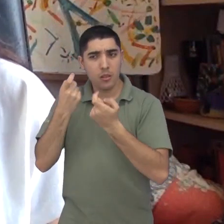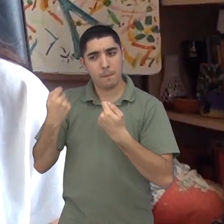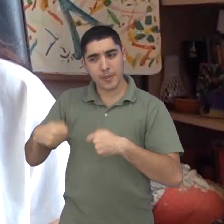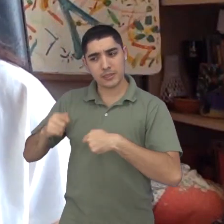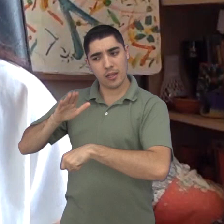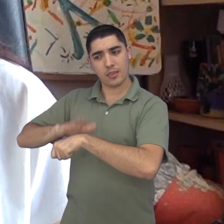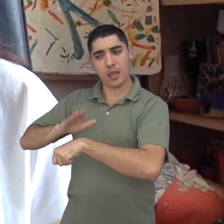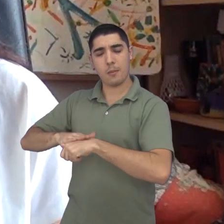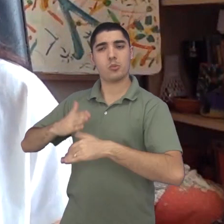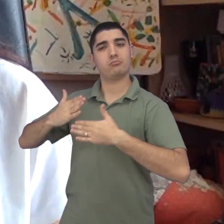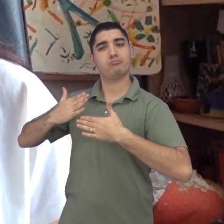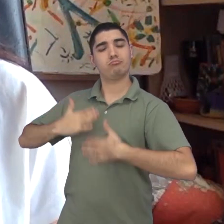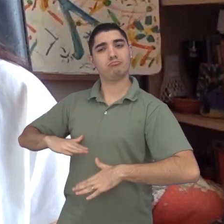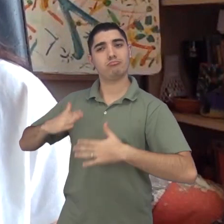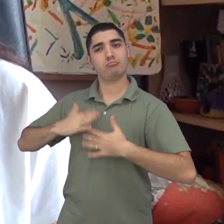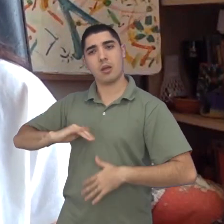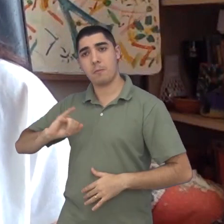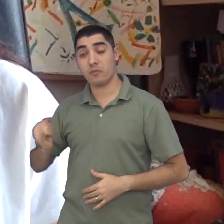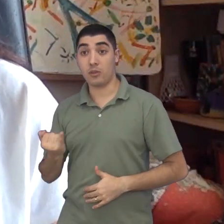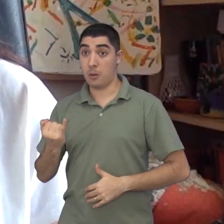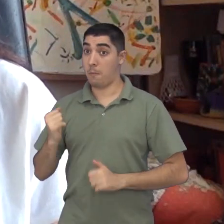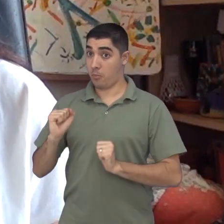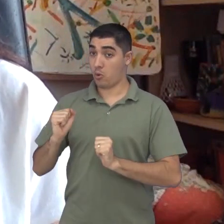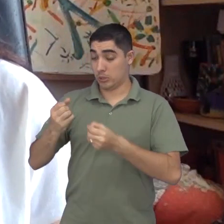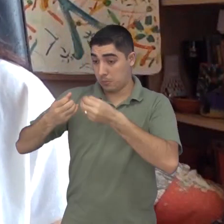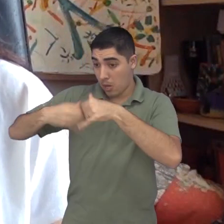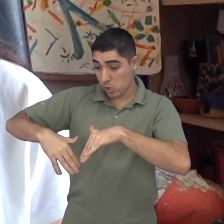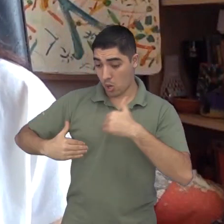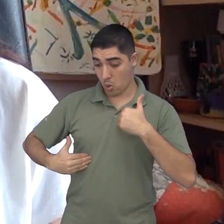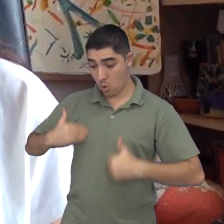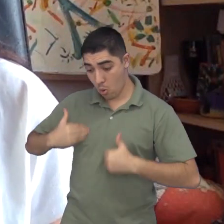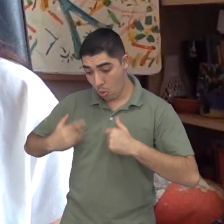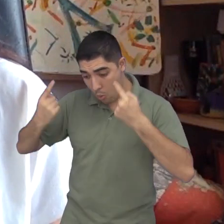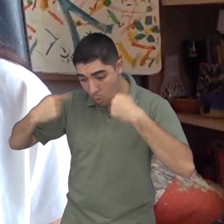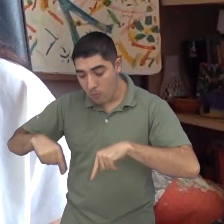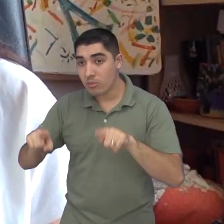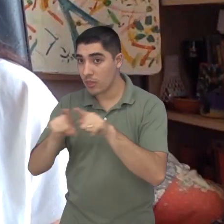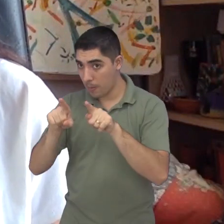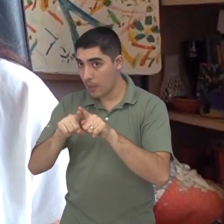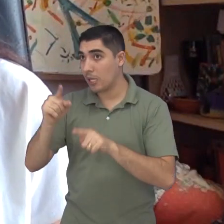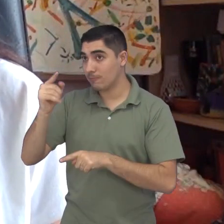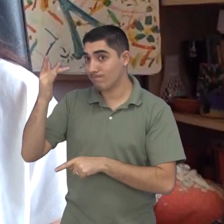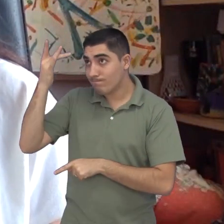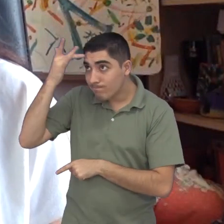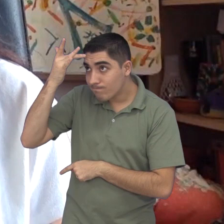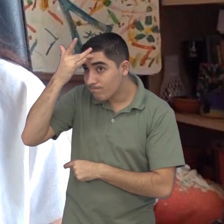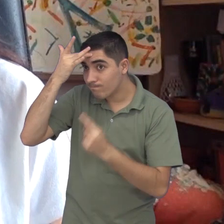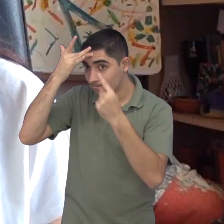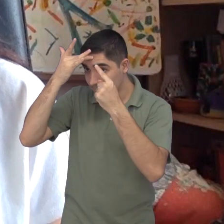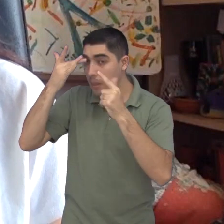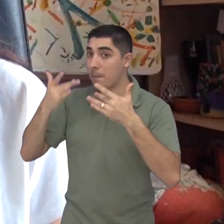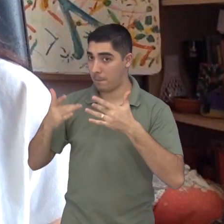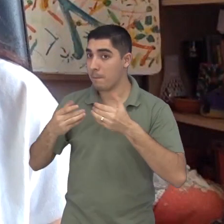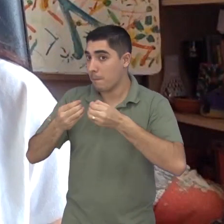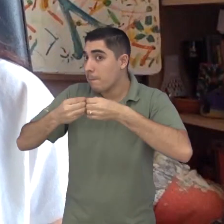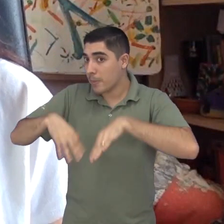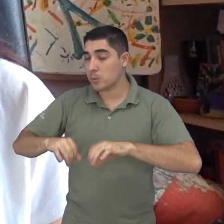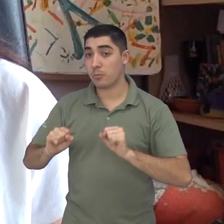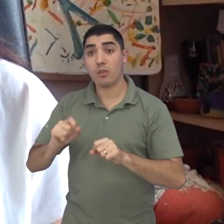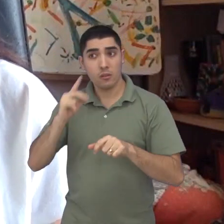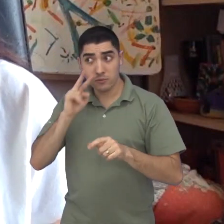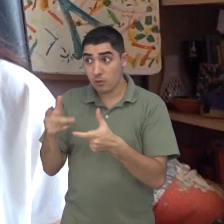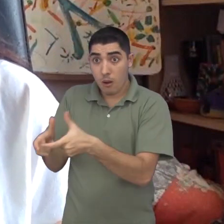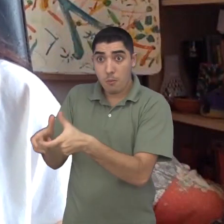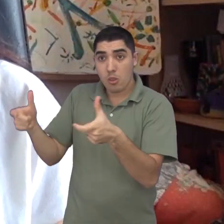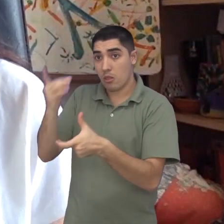os impactos disso na nossa saúde física, na nossa saúde mental. Não é à toa que a gente tem tido tantos casos de depressão,